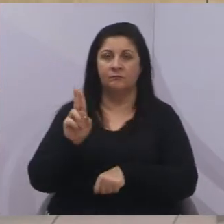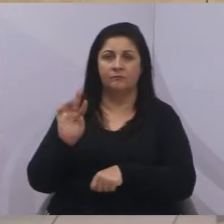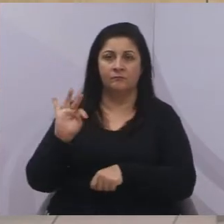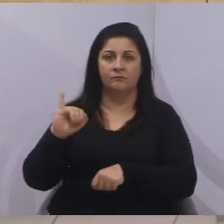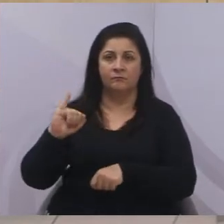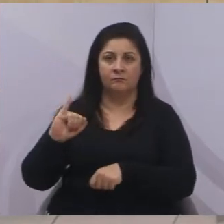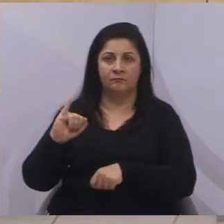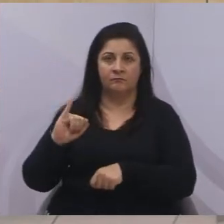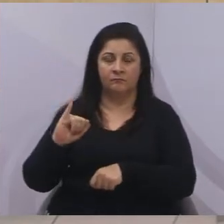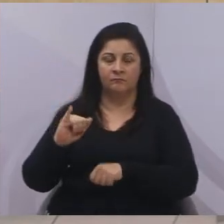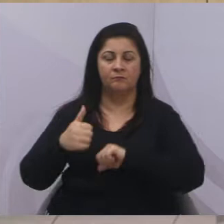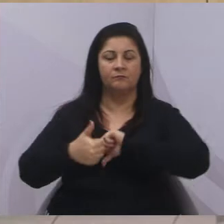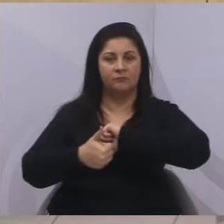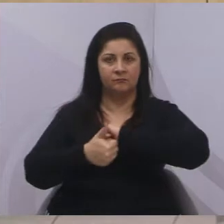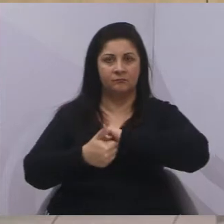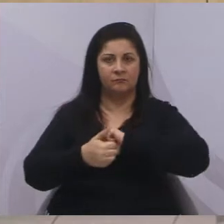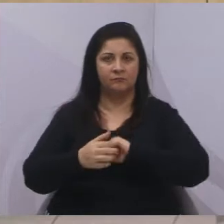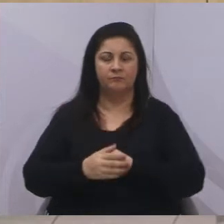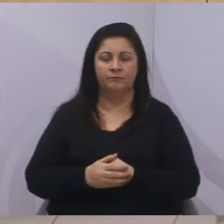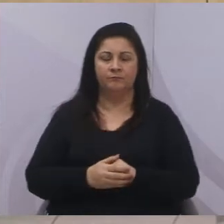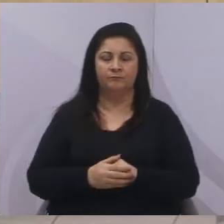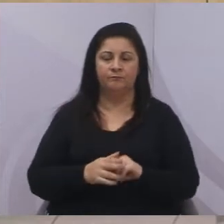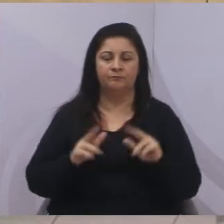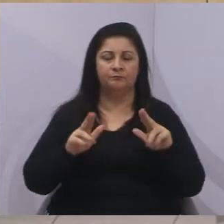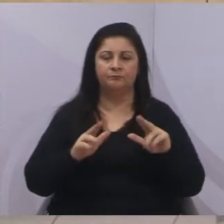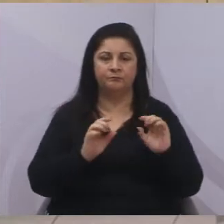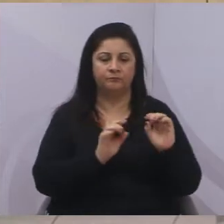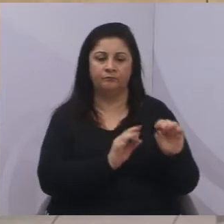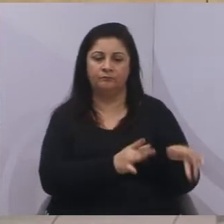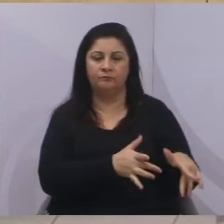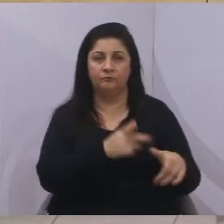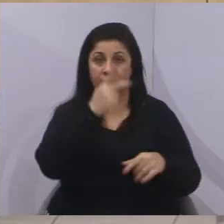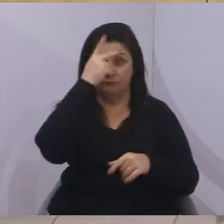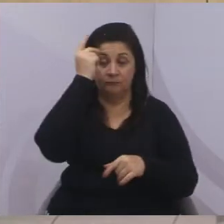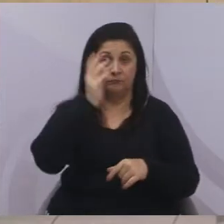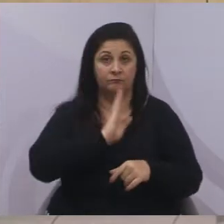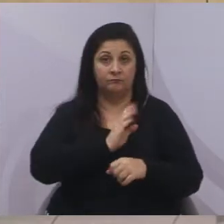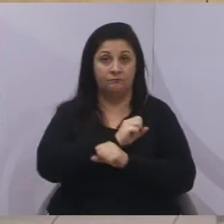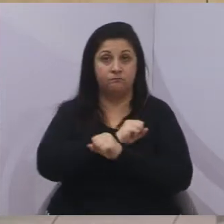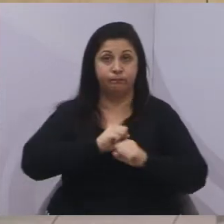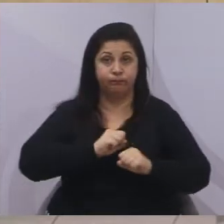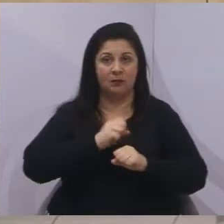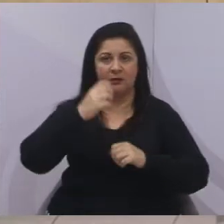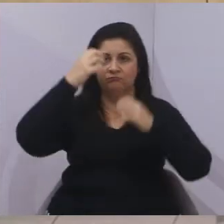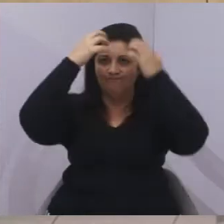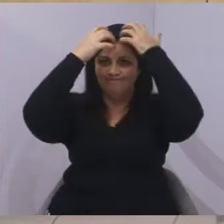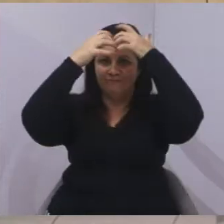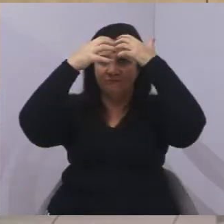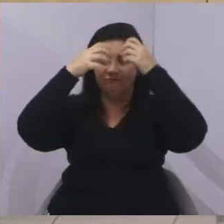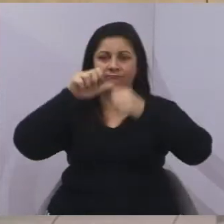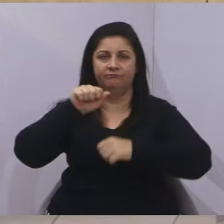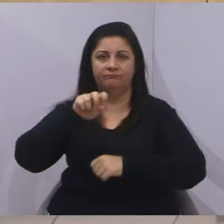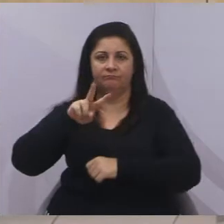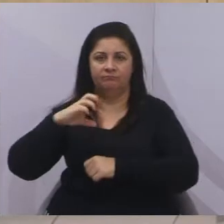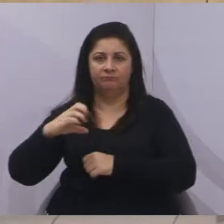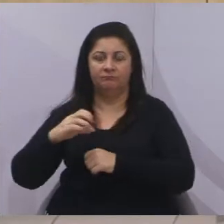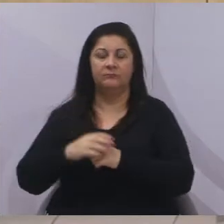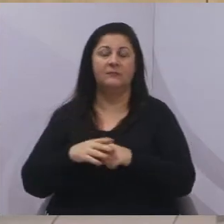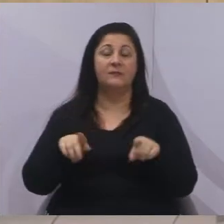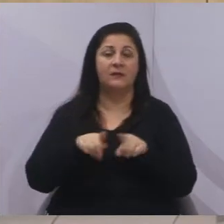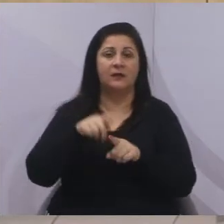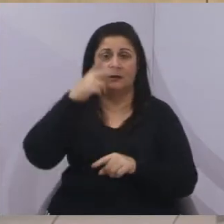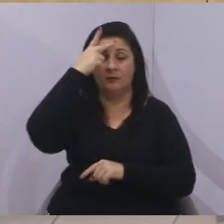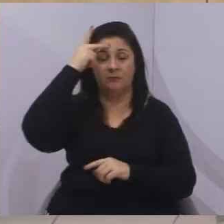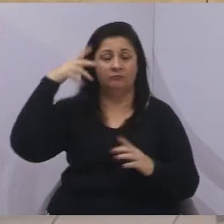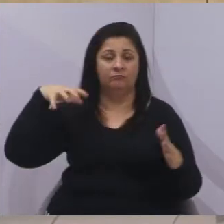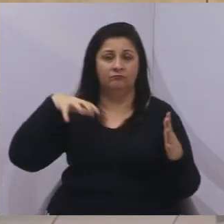qualidade, não deixou de atender os infartados, os AVCs, os acidentados que